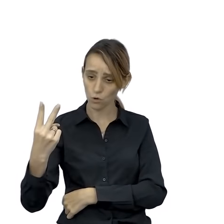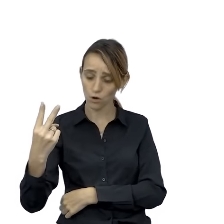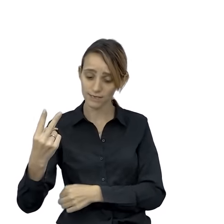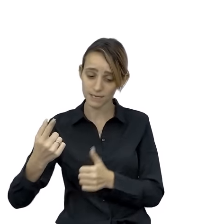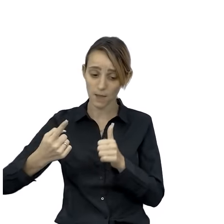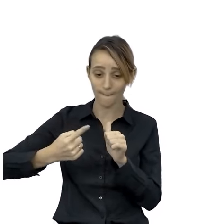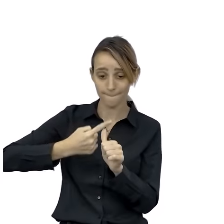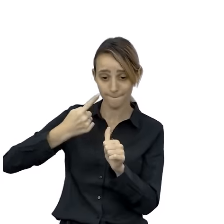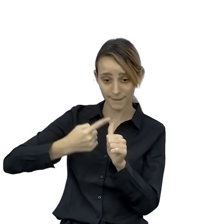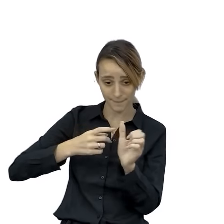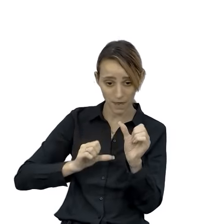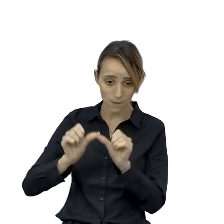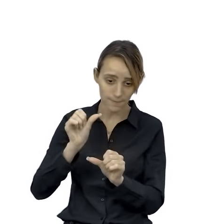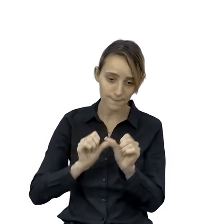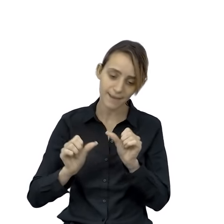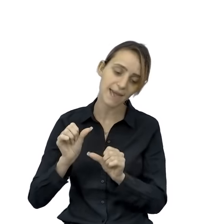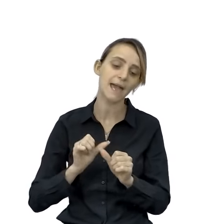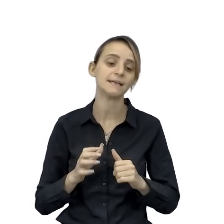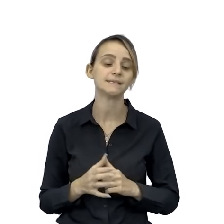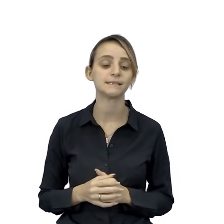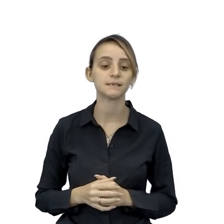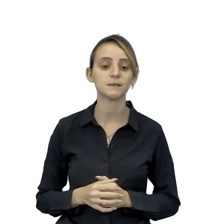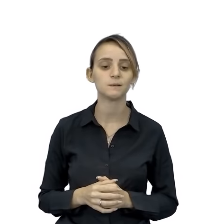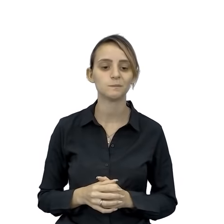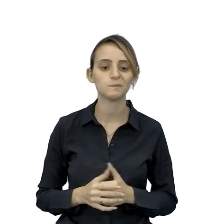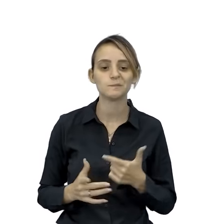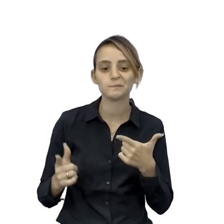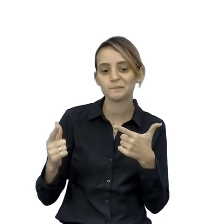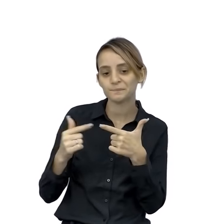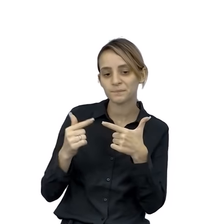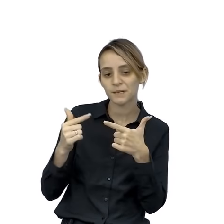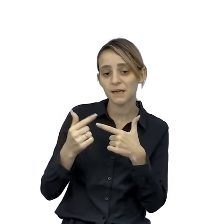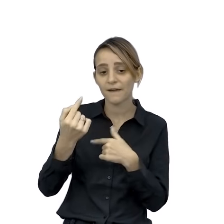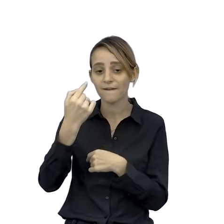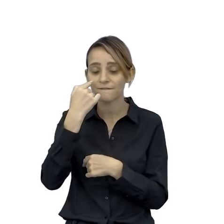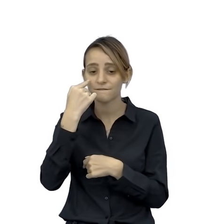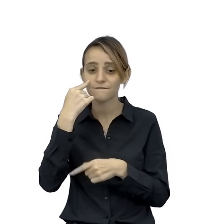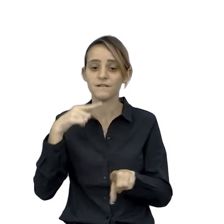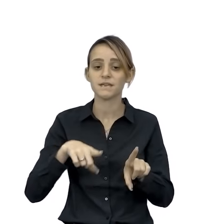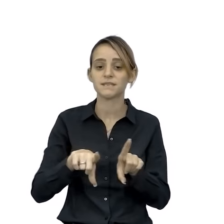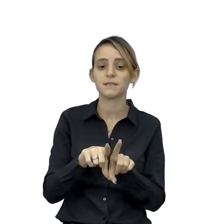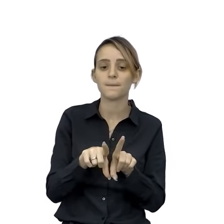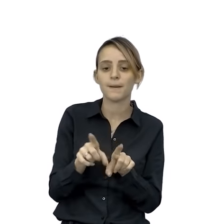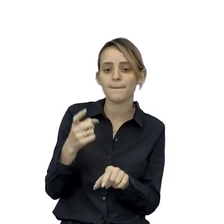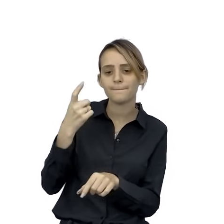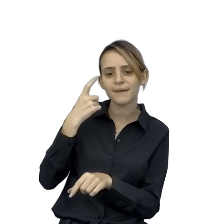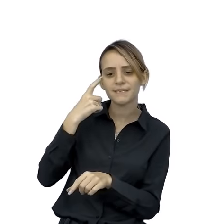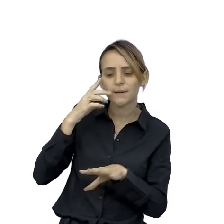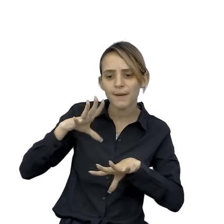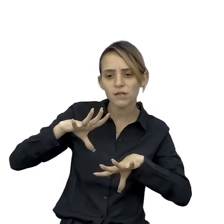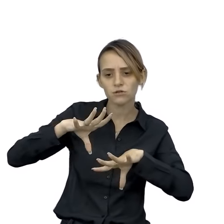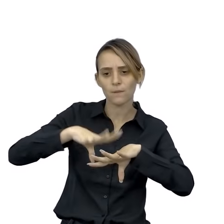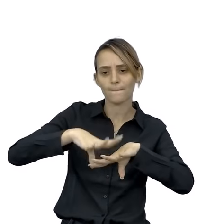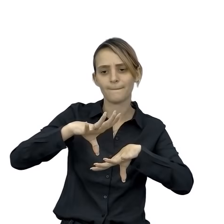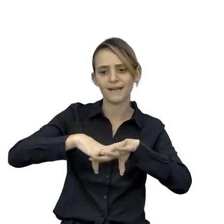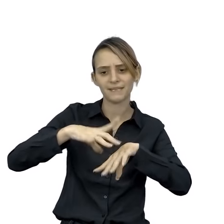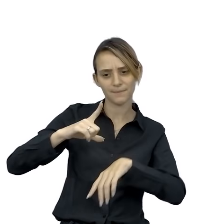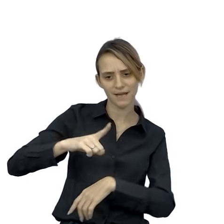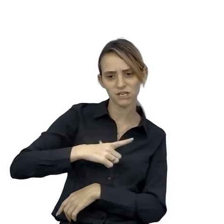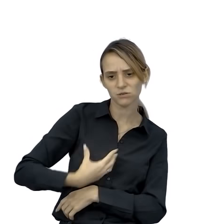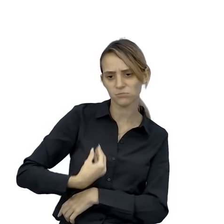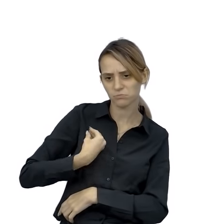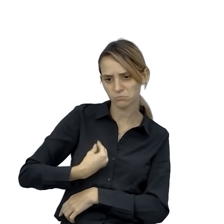nesse primeiro bimestre com a sequência 2. Analisamos aí como o pensamento aritmético está